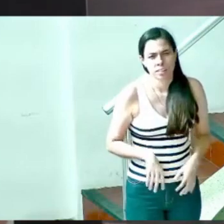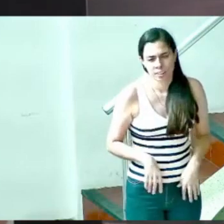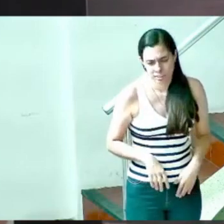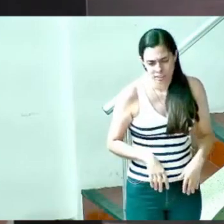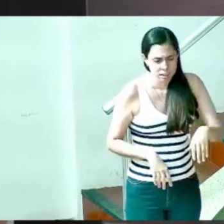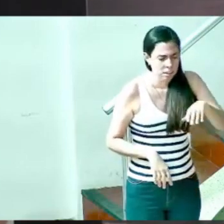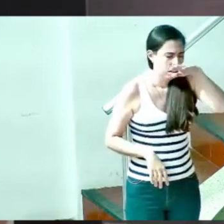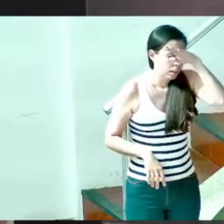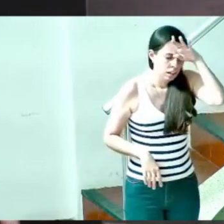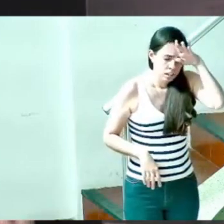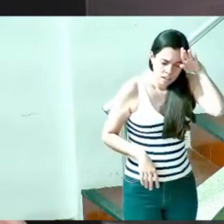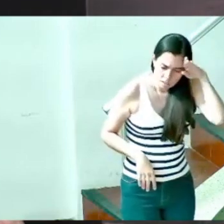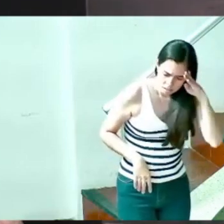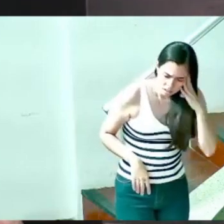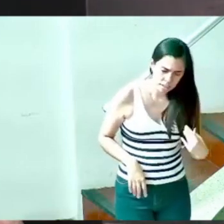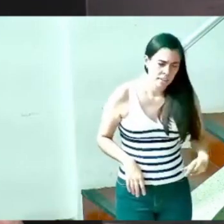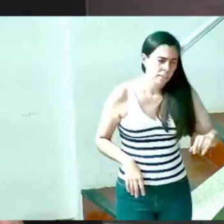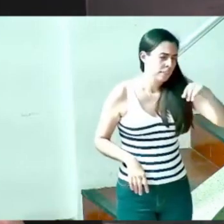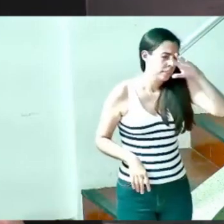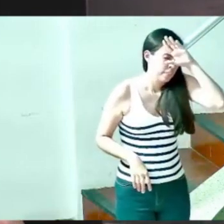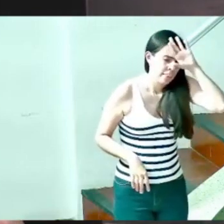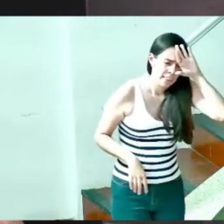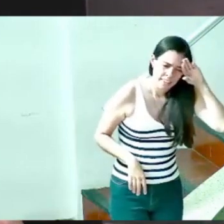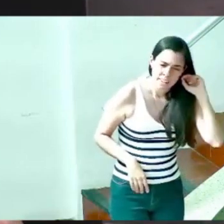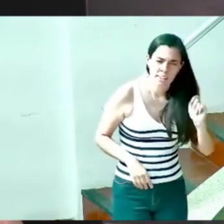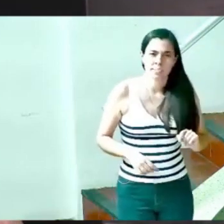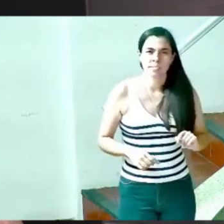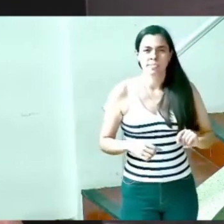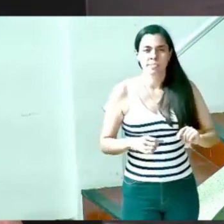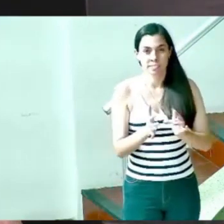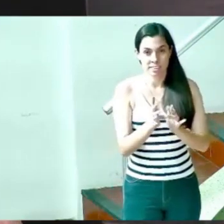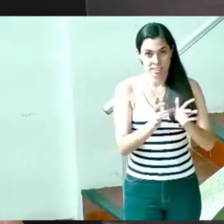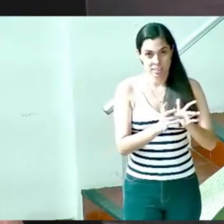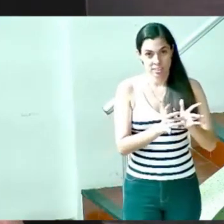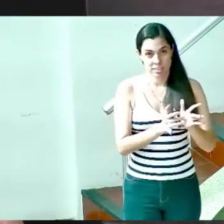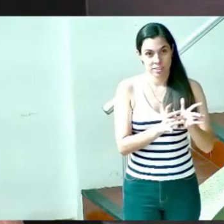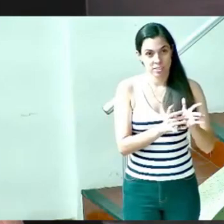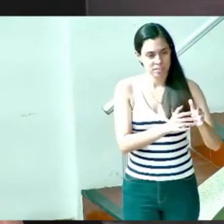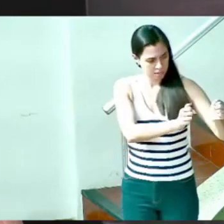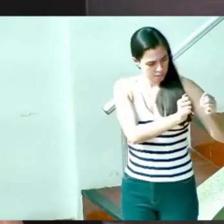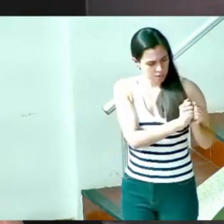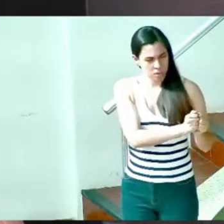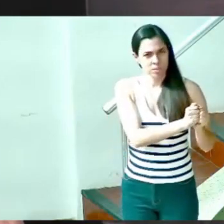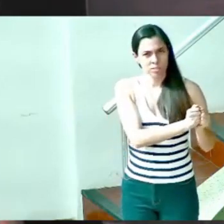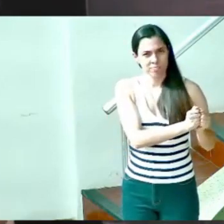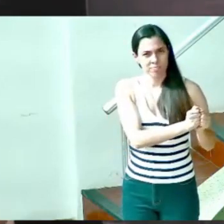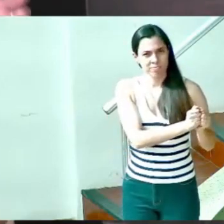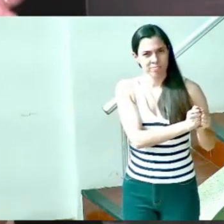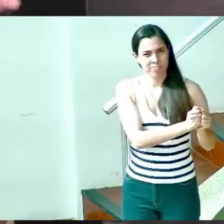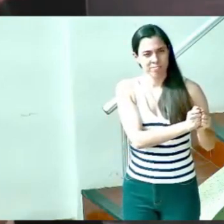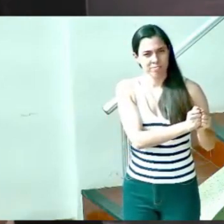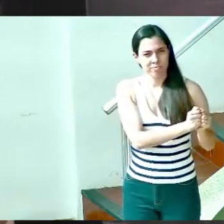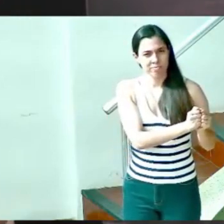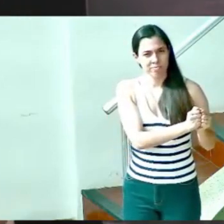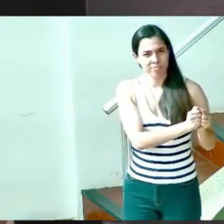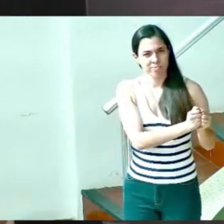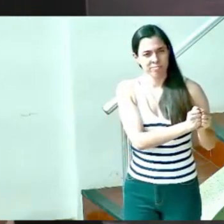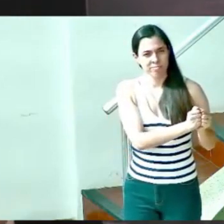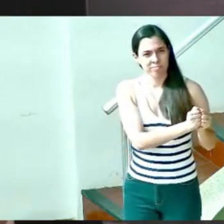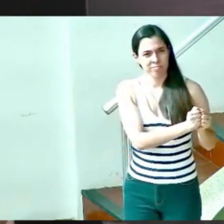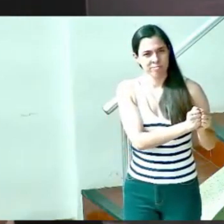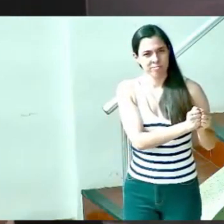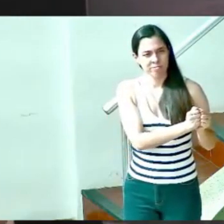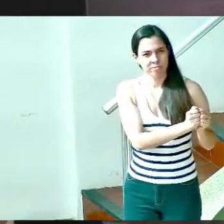aguentar e nós vamos morrer, Cristo está agindo com seu poder e glória, e o reino de Deus